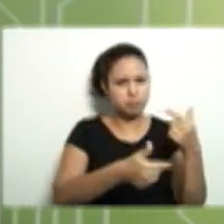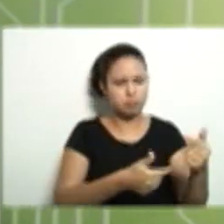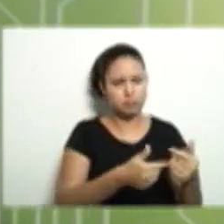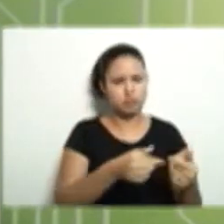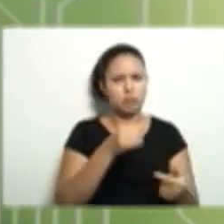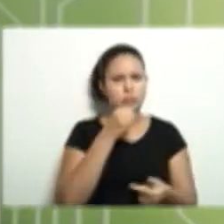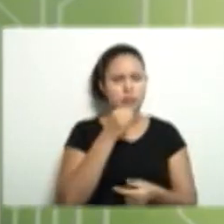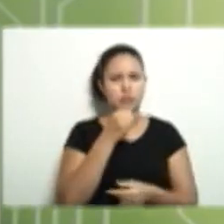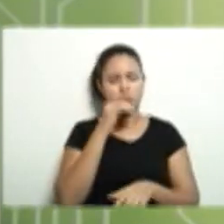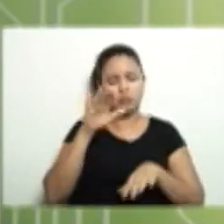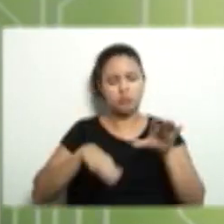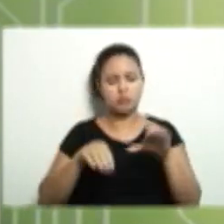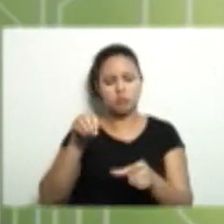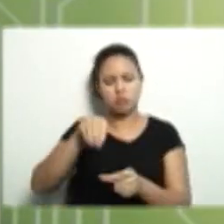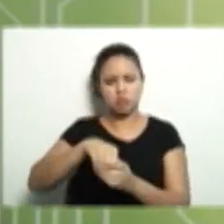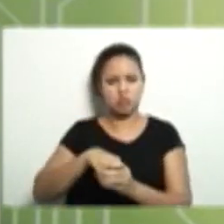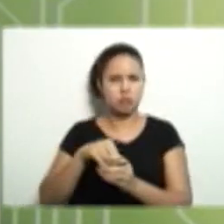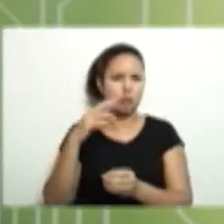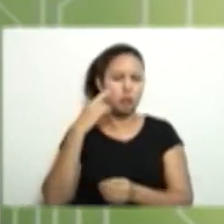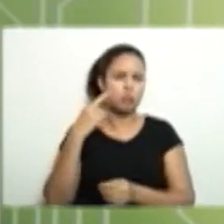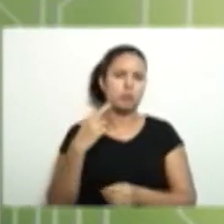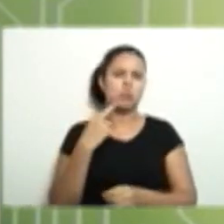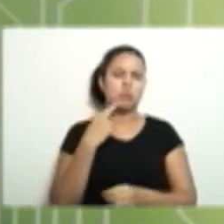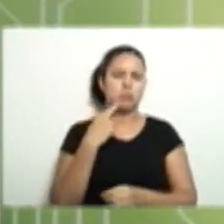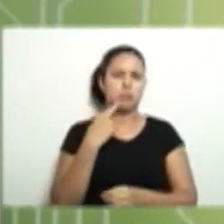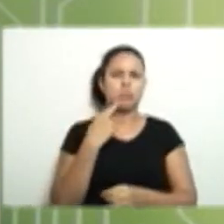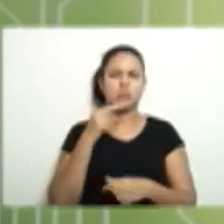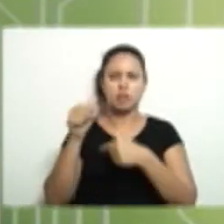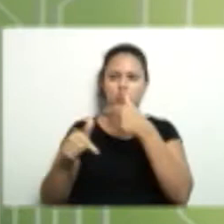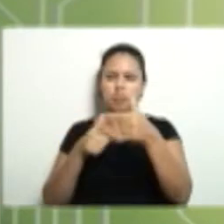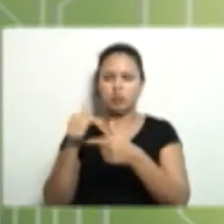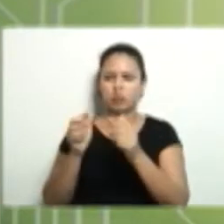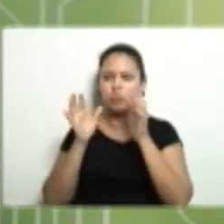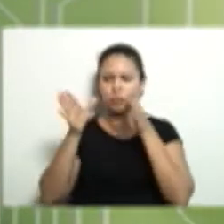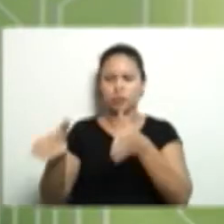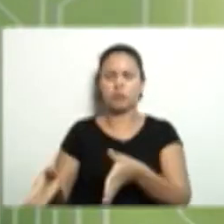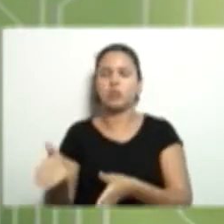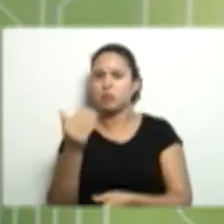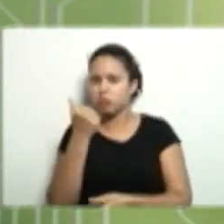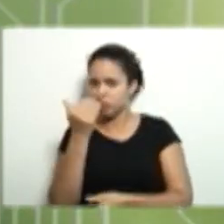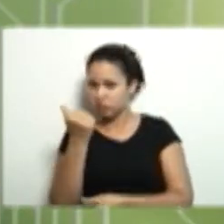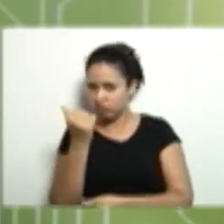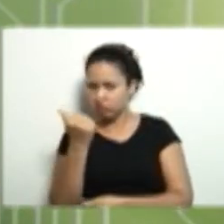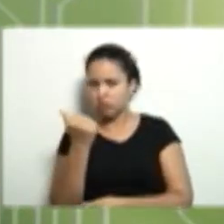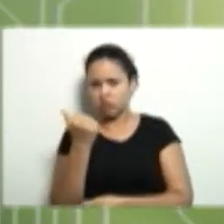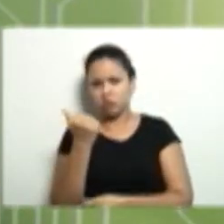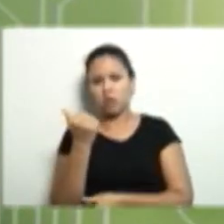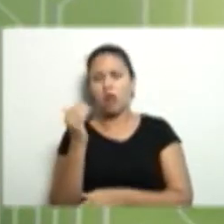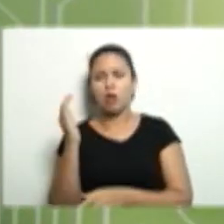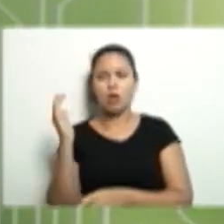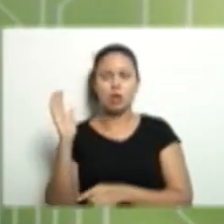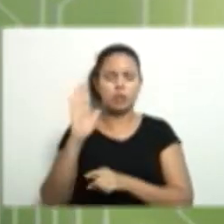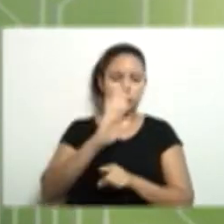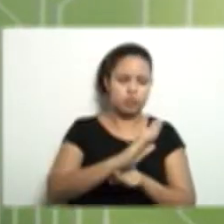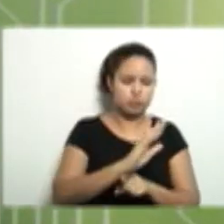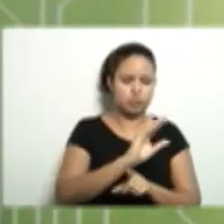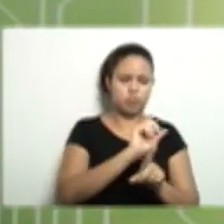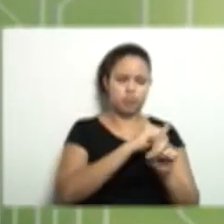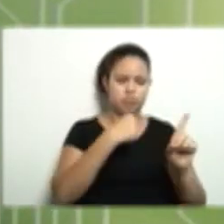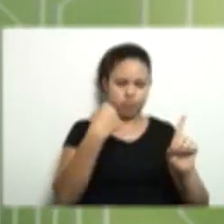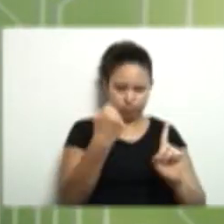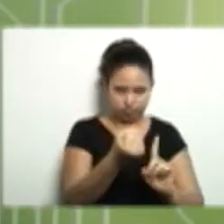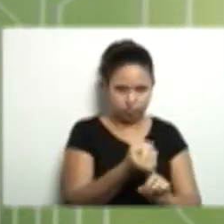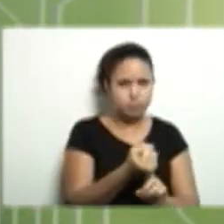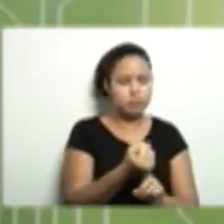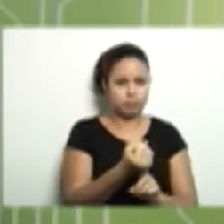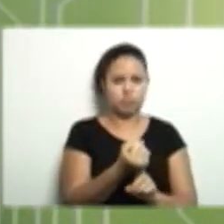esse alimento chega até o consumidor muito mais barato do que os seus concorrentes. Ou quando a gente tem algum tipo de serviço sendo oferecido na região, isso